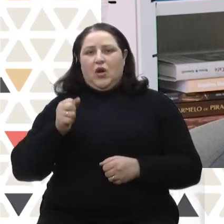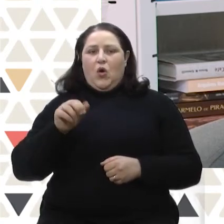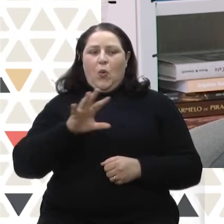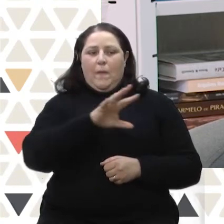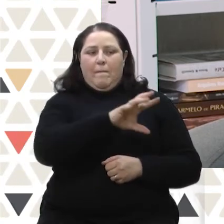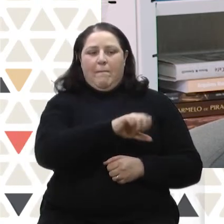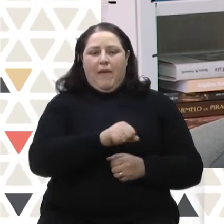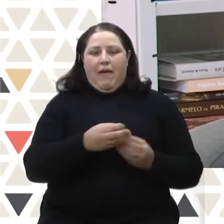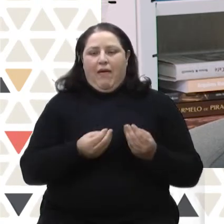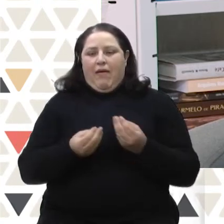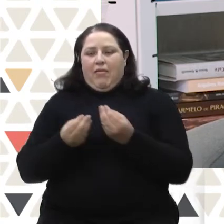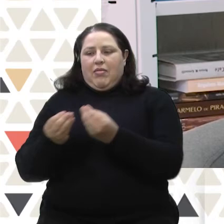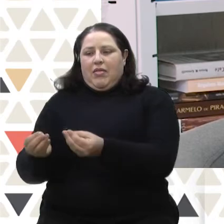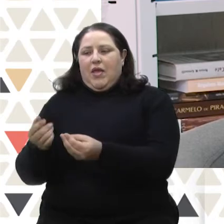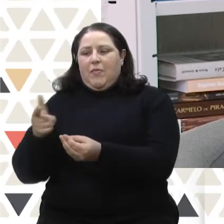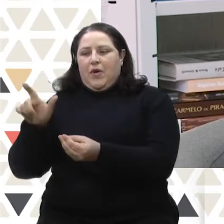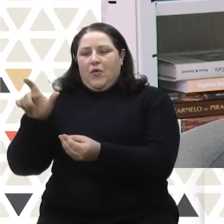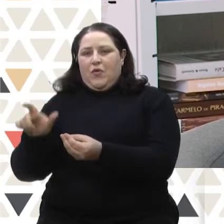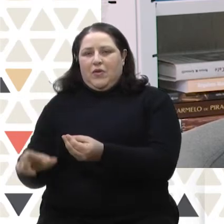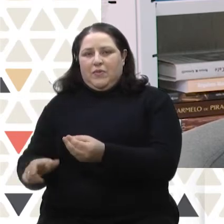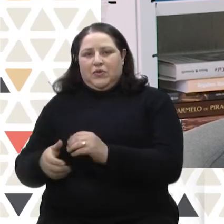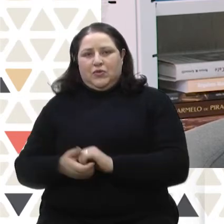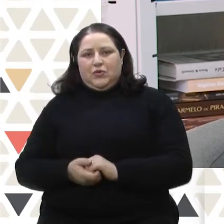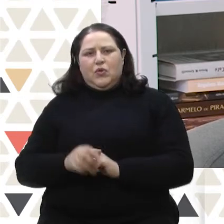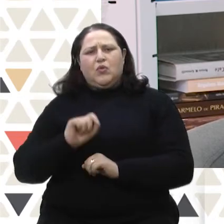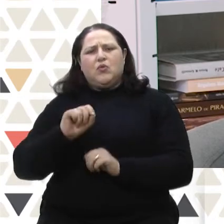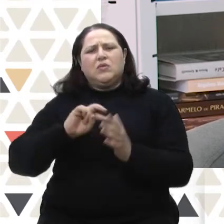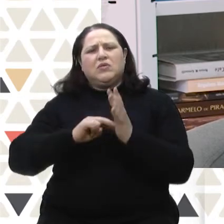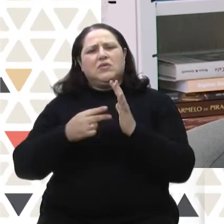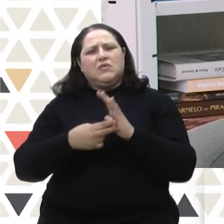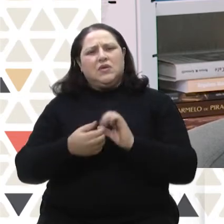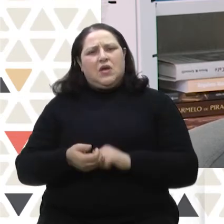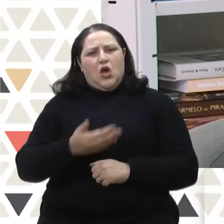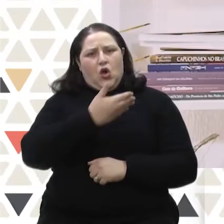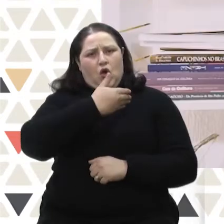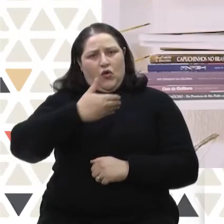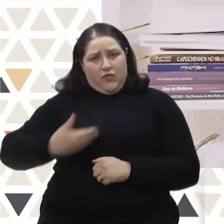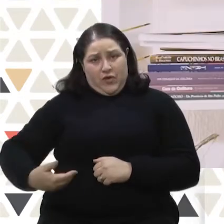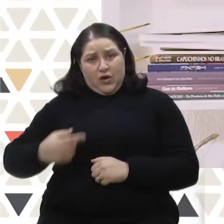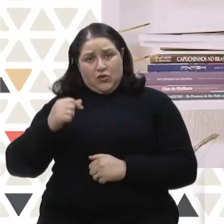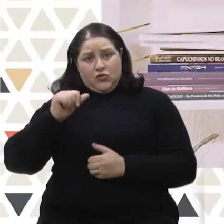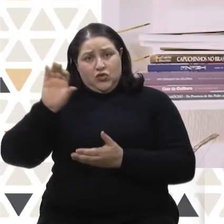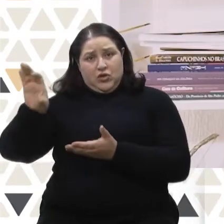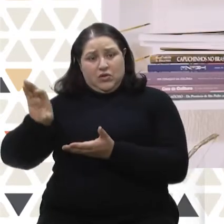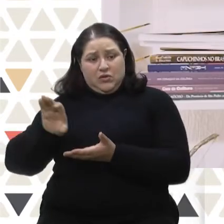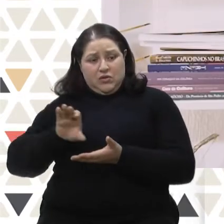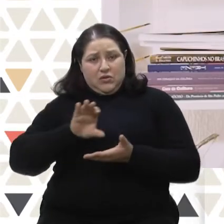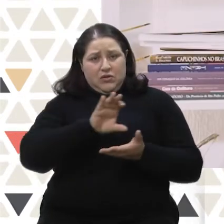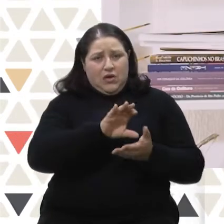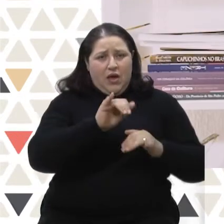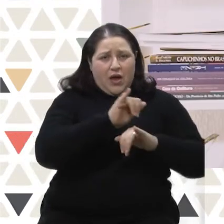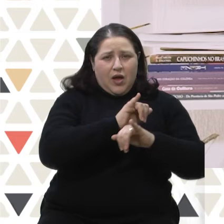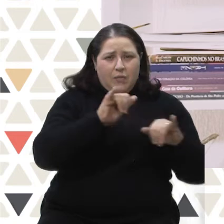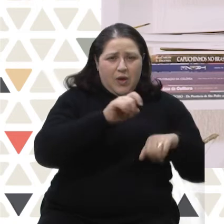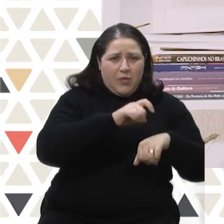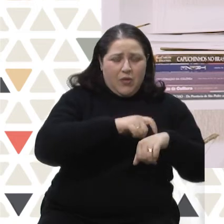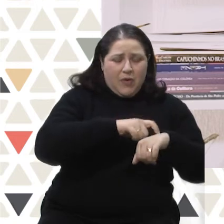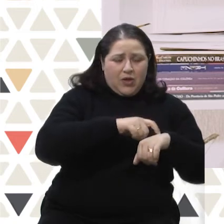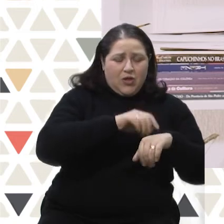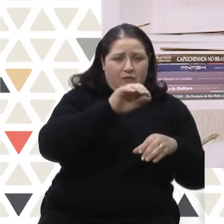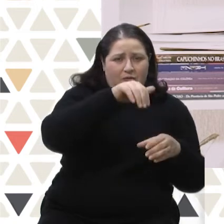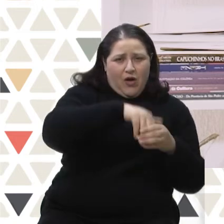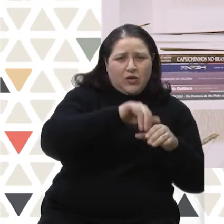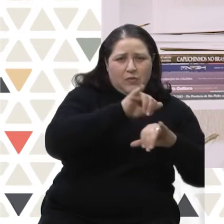próprio ou alheio. O que isso quer dizer? São recursos públicos que não são destinados efetivamente para